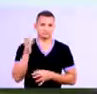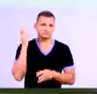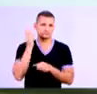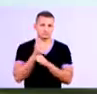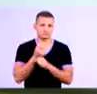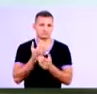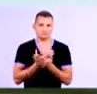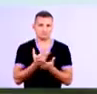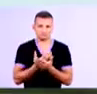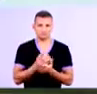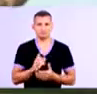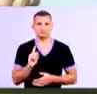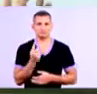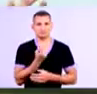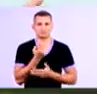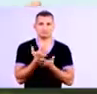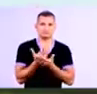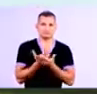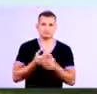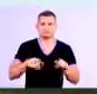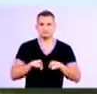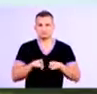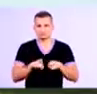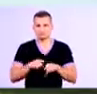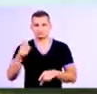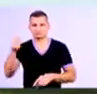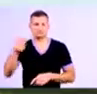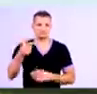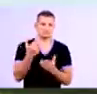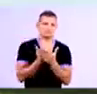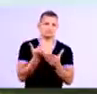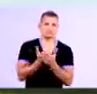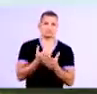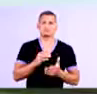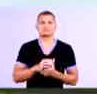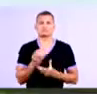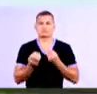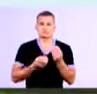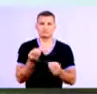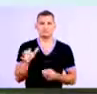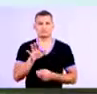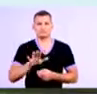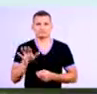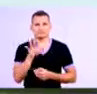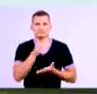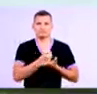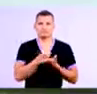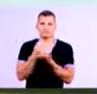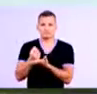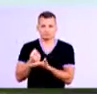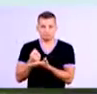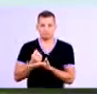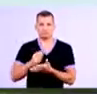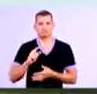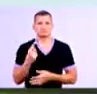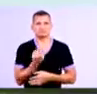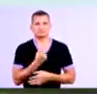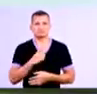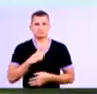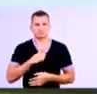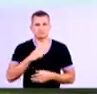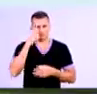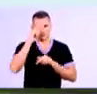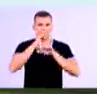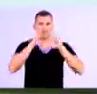nós tratamos também, logo na primeira ou segunda aula, a questão das áreas que colaboram para a gente poder ter uma noção mais